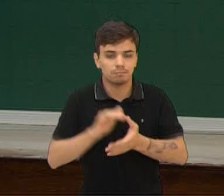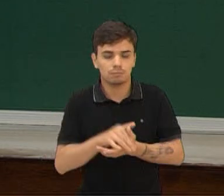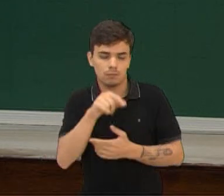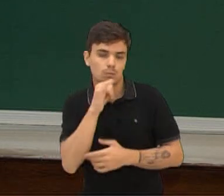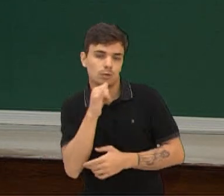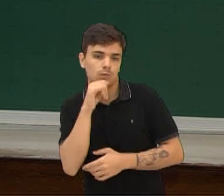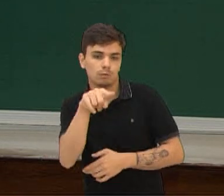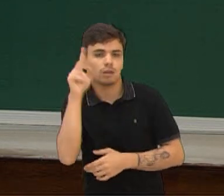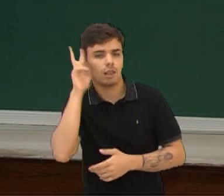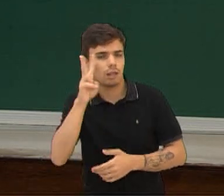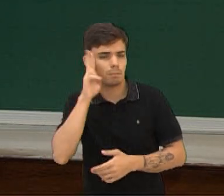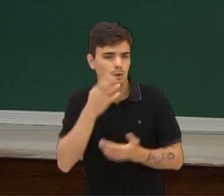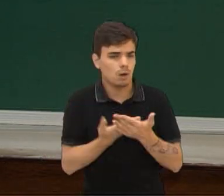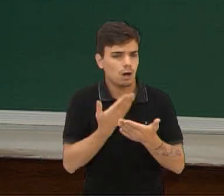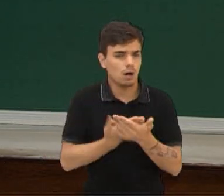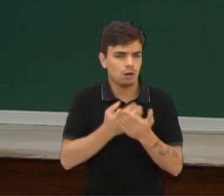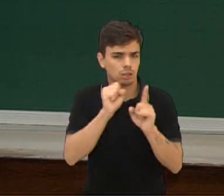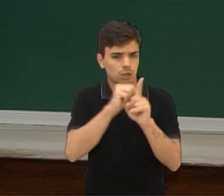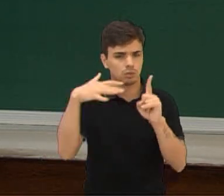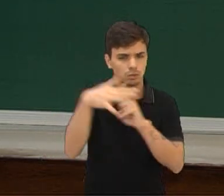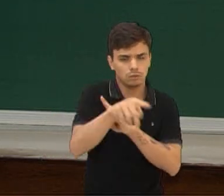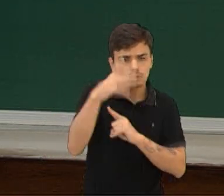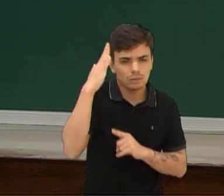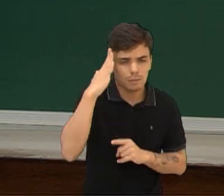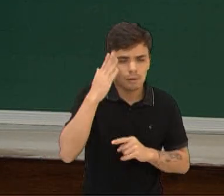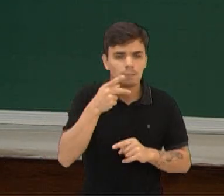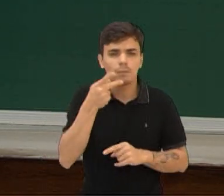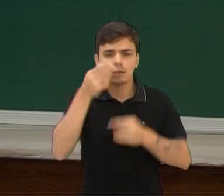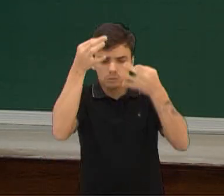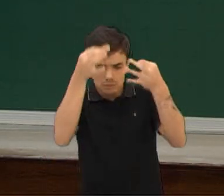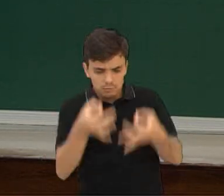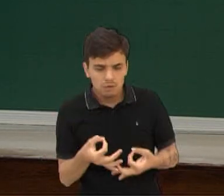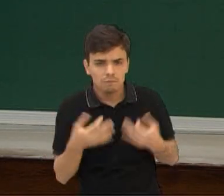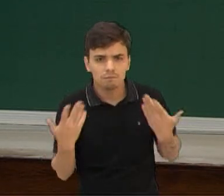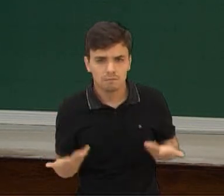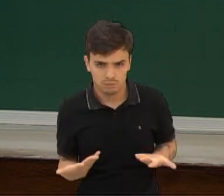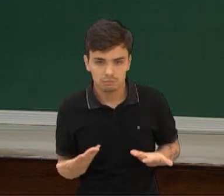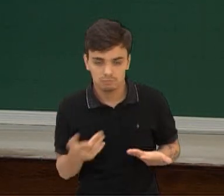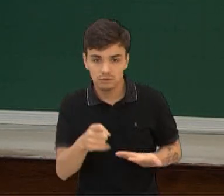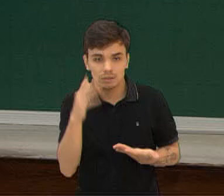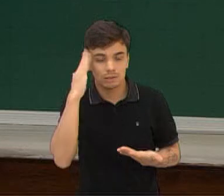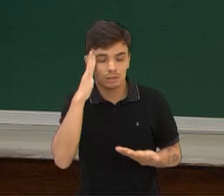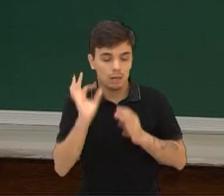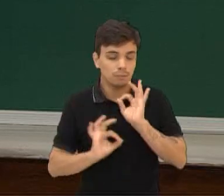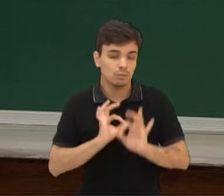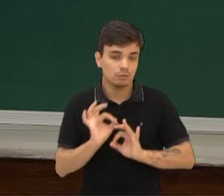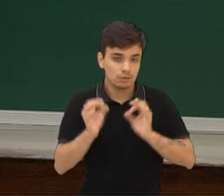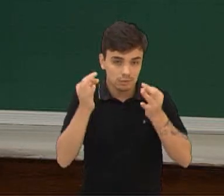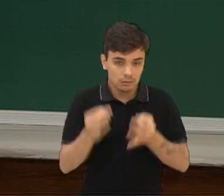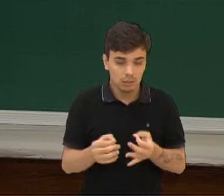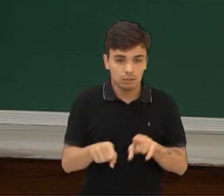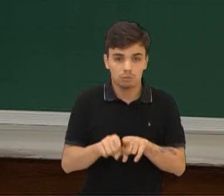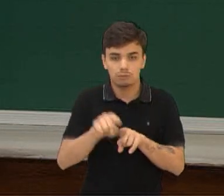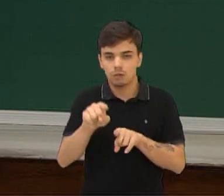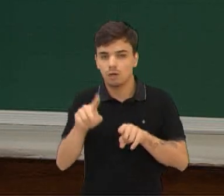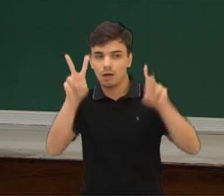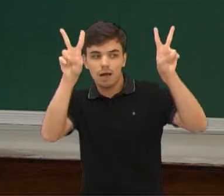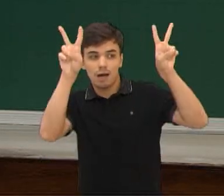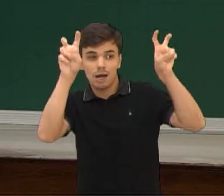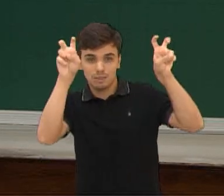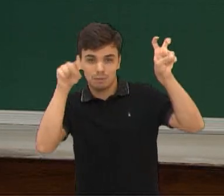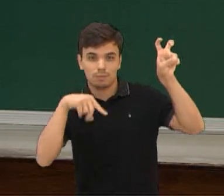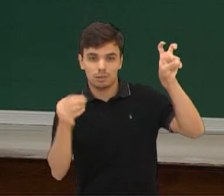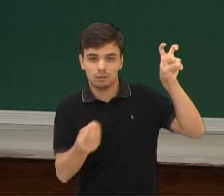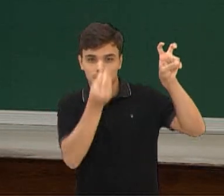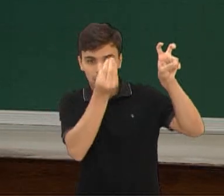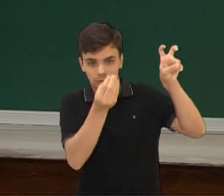na aula de sociologia aquela fala perfeita, você sabe exatamente o que a pessoa falou, você coloca entre aspas e coloca a fala da pessoa ali.